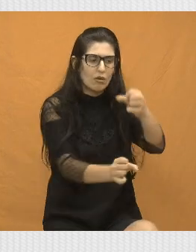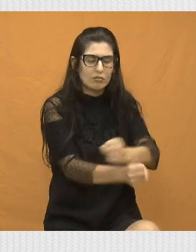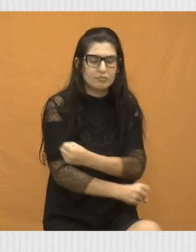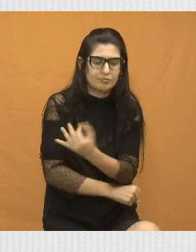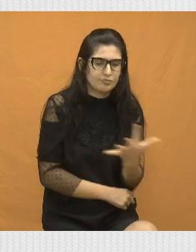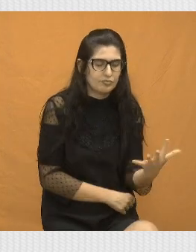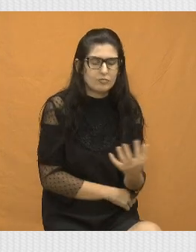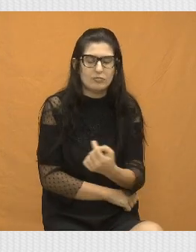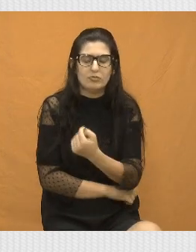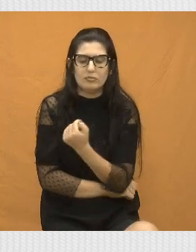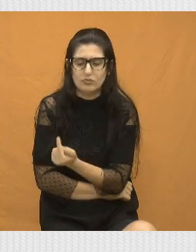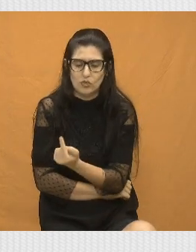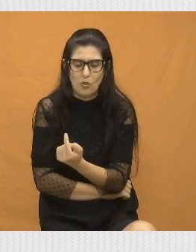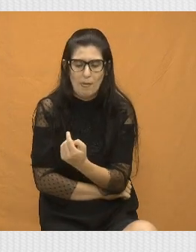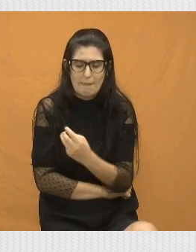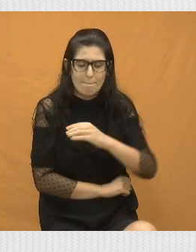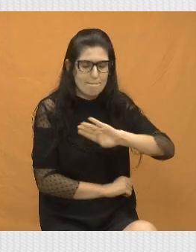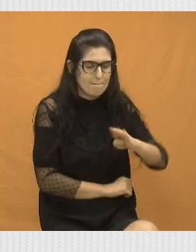de